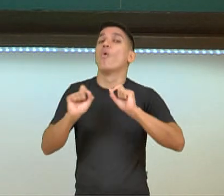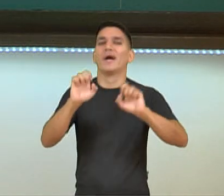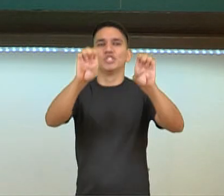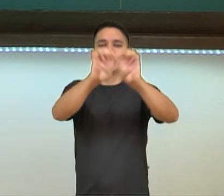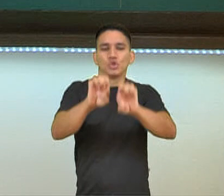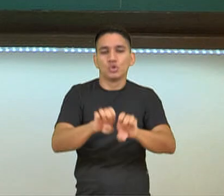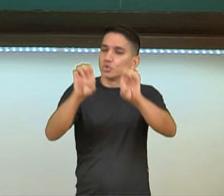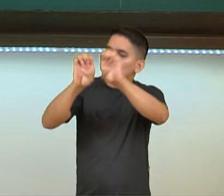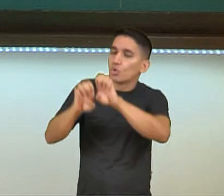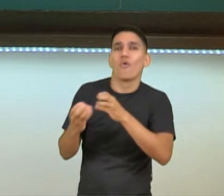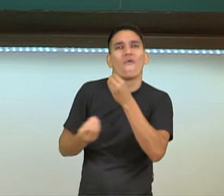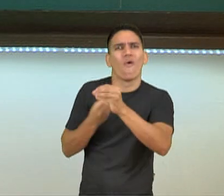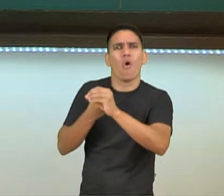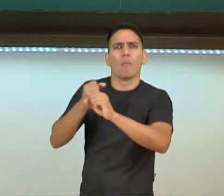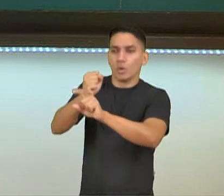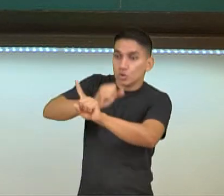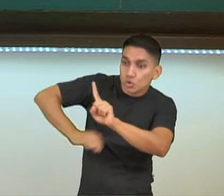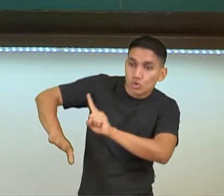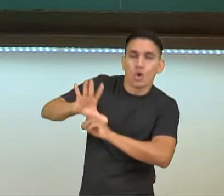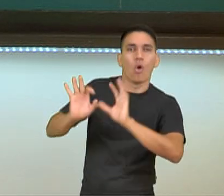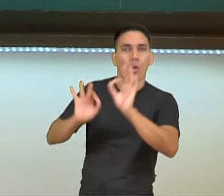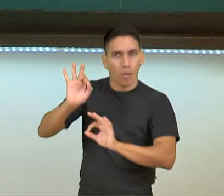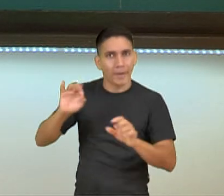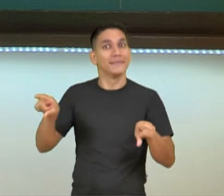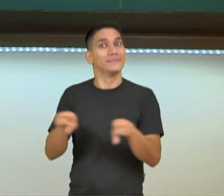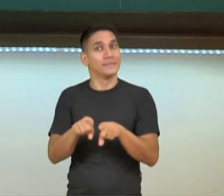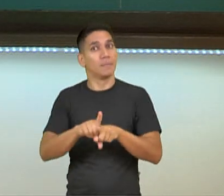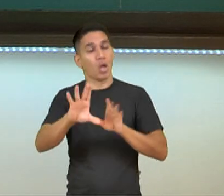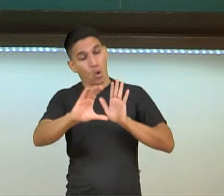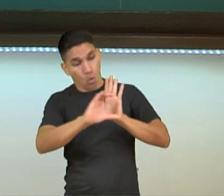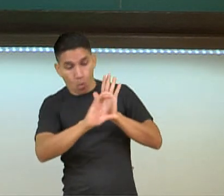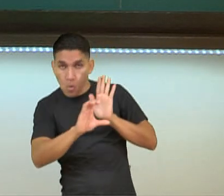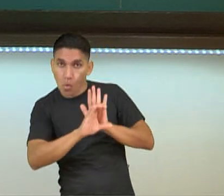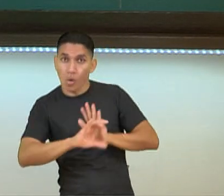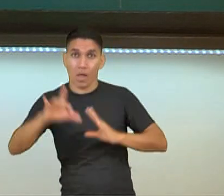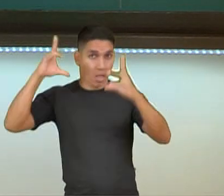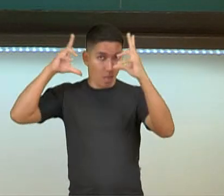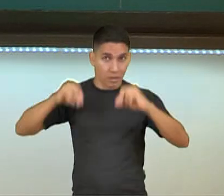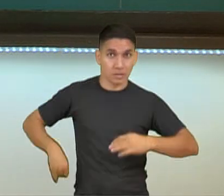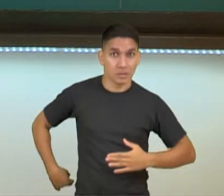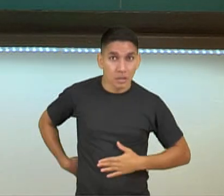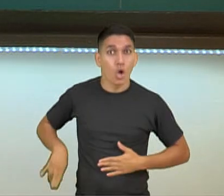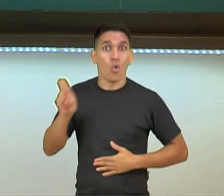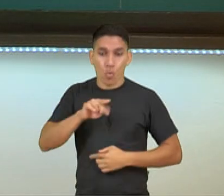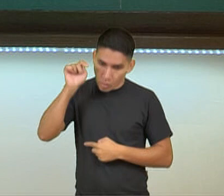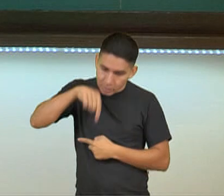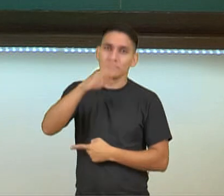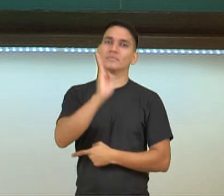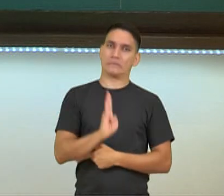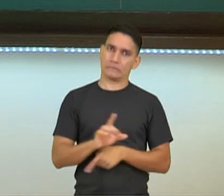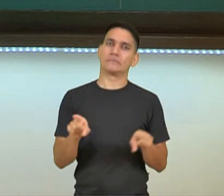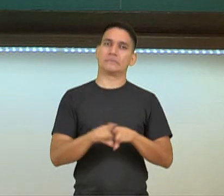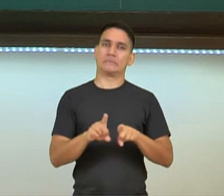a sociedade era organizada. Inclusive, o Código Napoleônico foi utilizado aqui no Brasil